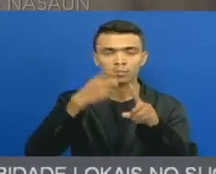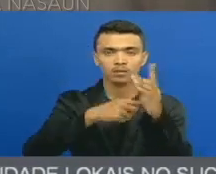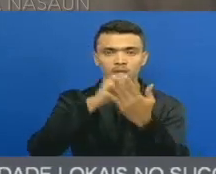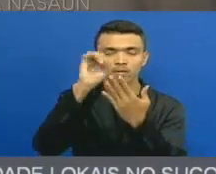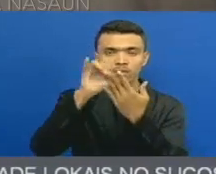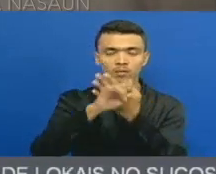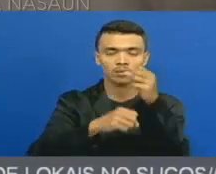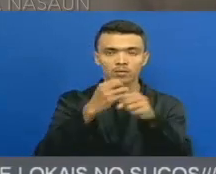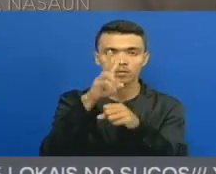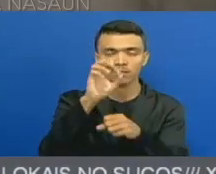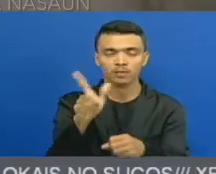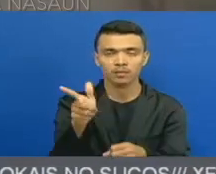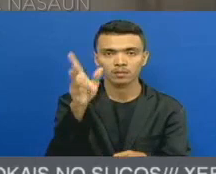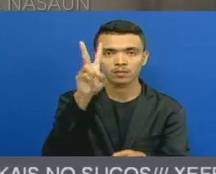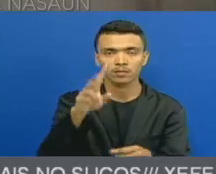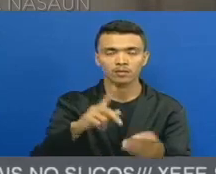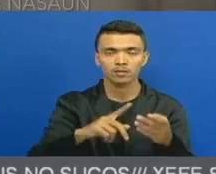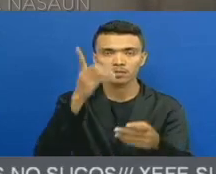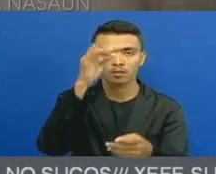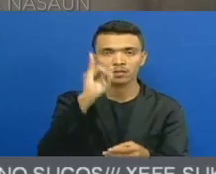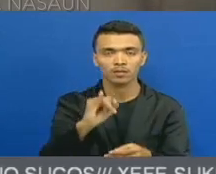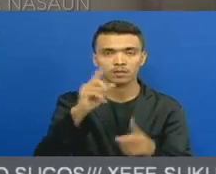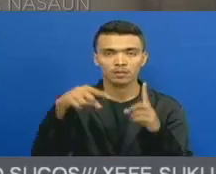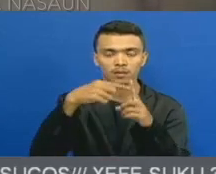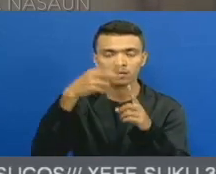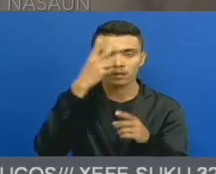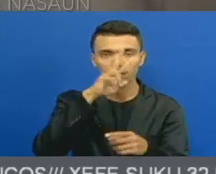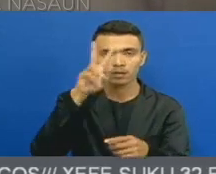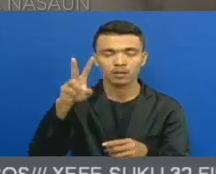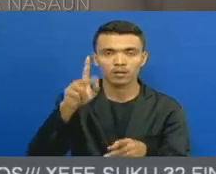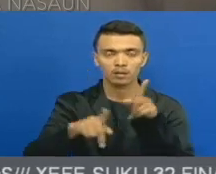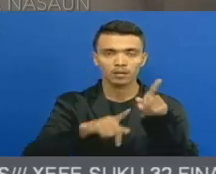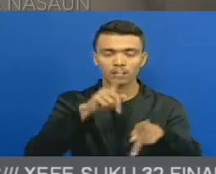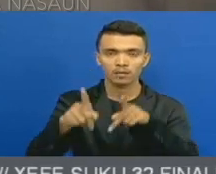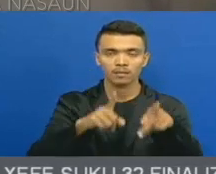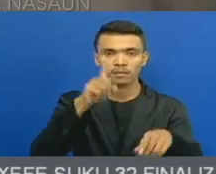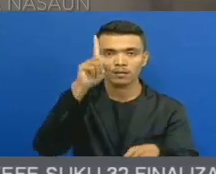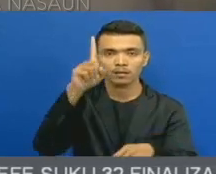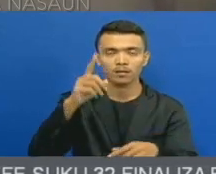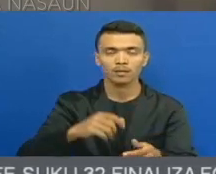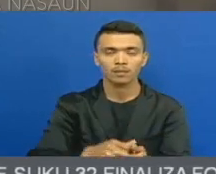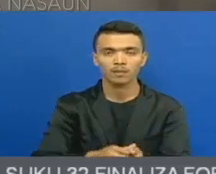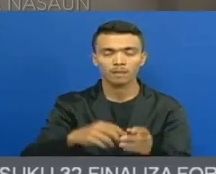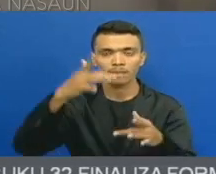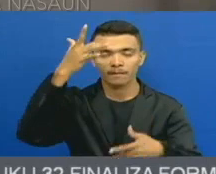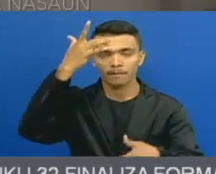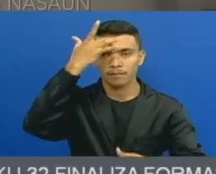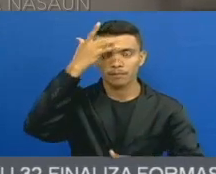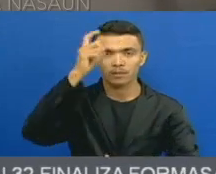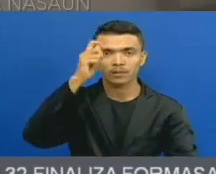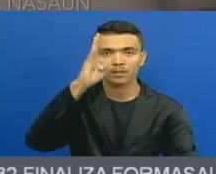está aí o programa TV neve ia. Quando a ira está detecta, é uma idema que é positivo